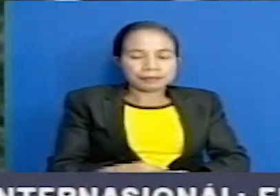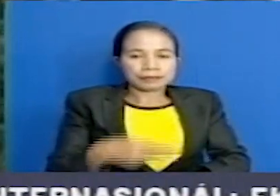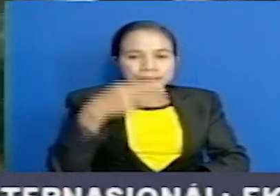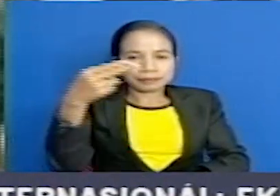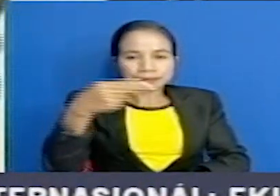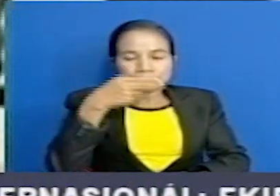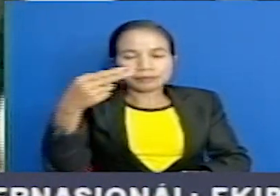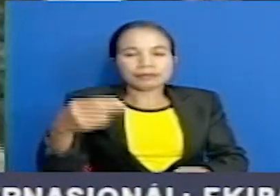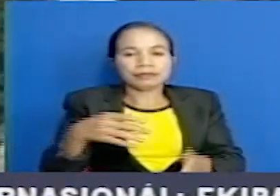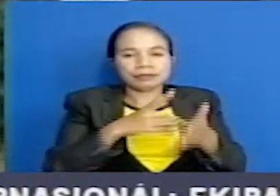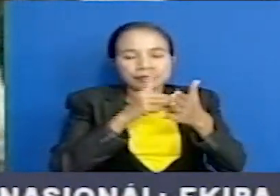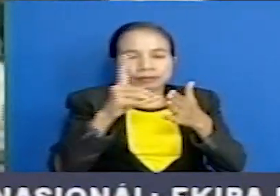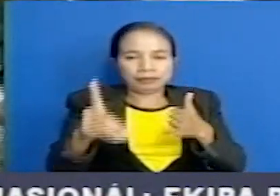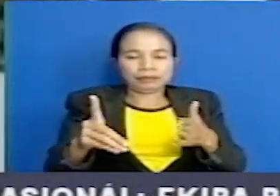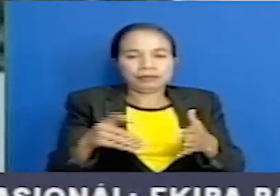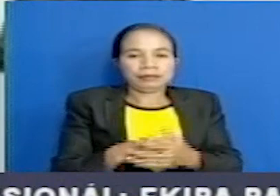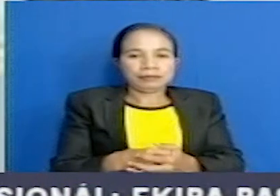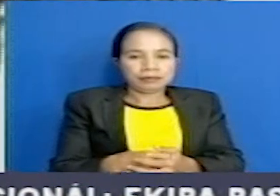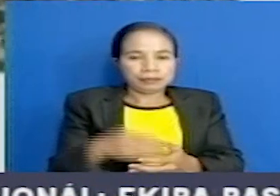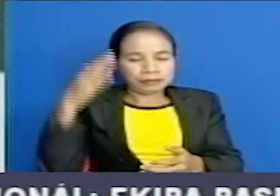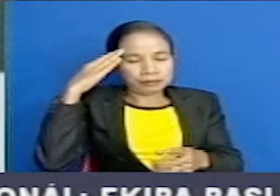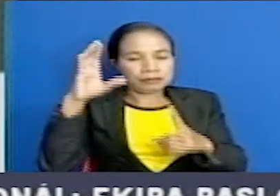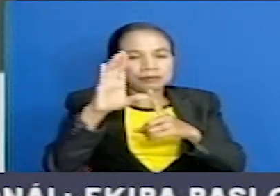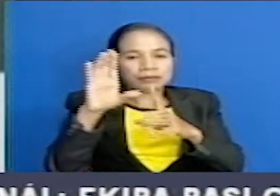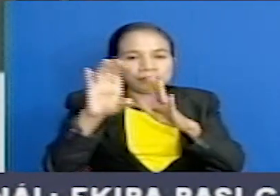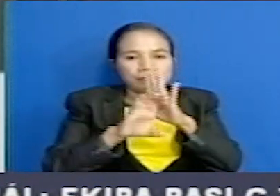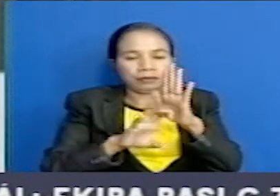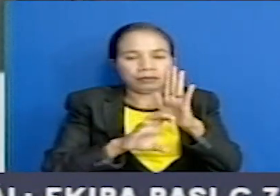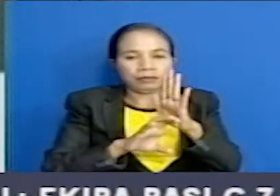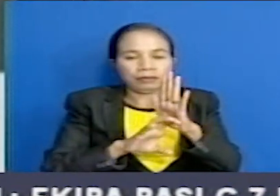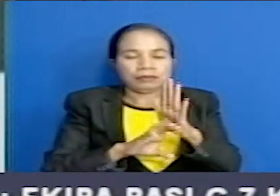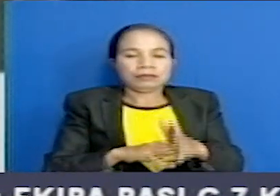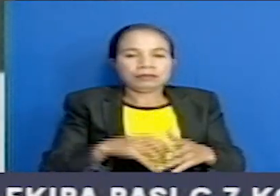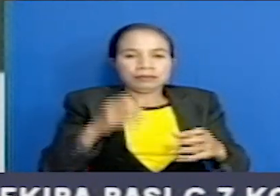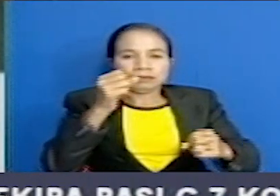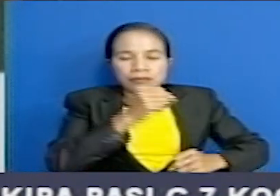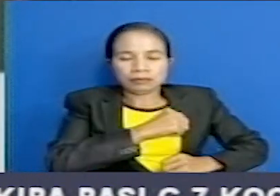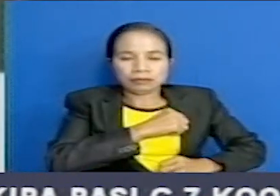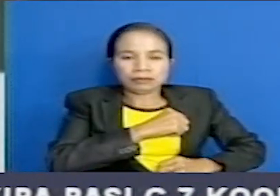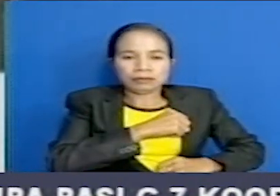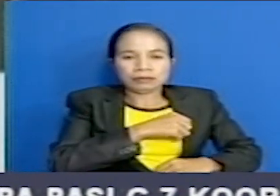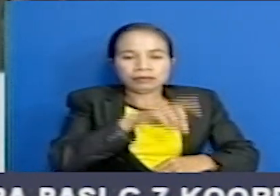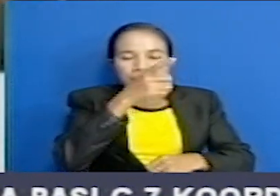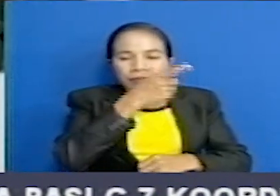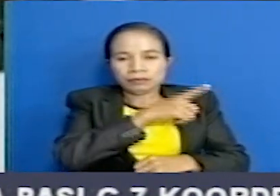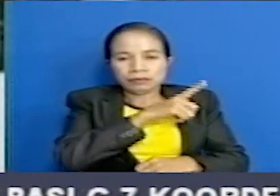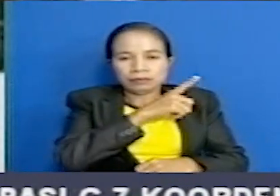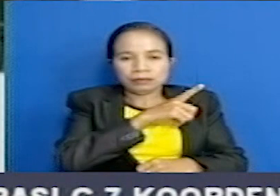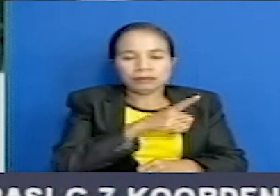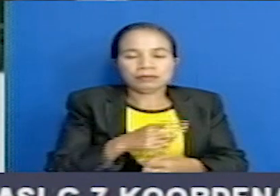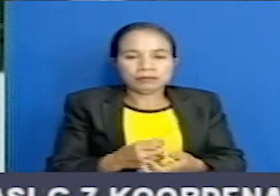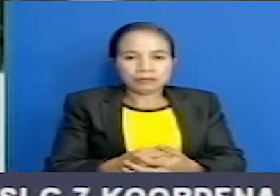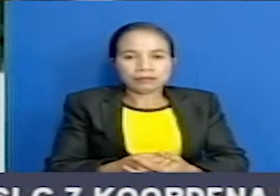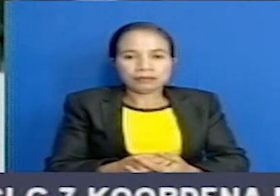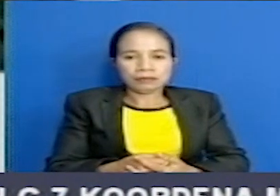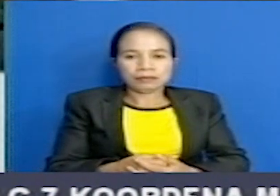Quinta-feira, semana nei, e a intervenção chefe Estado-Maior-General, Força Armada, Tenente-General Leranan